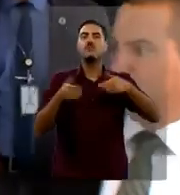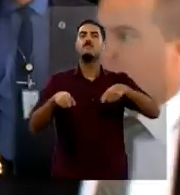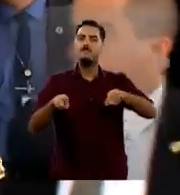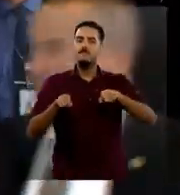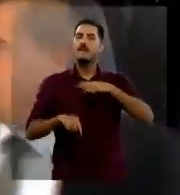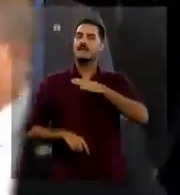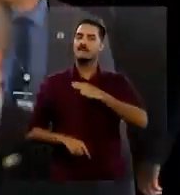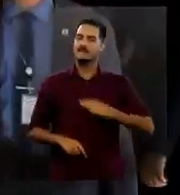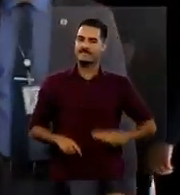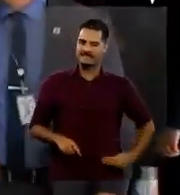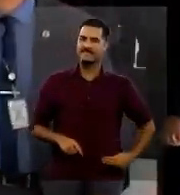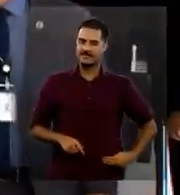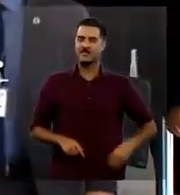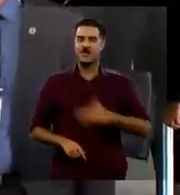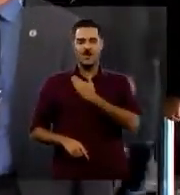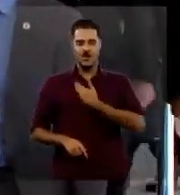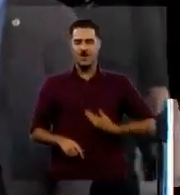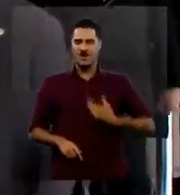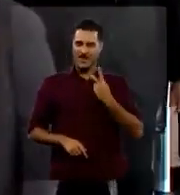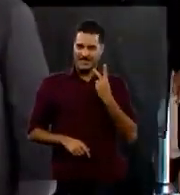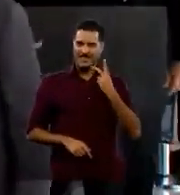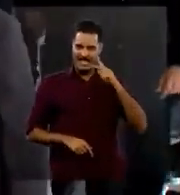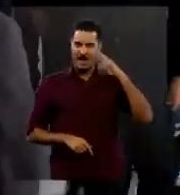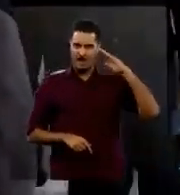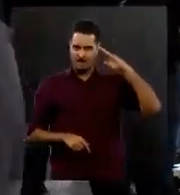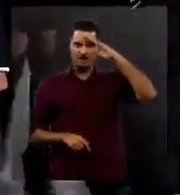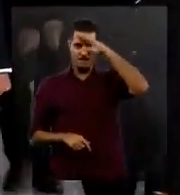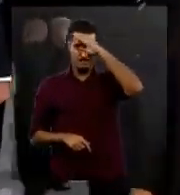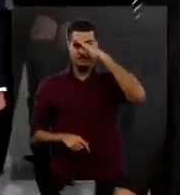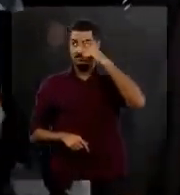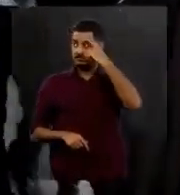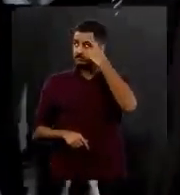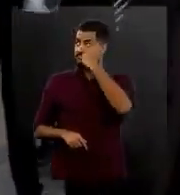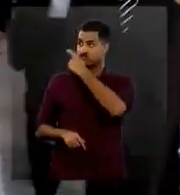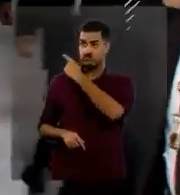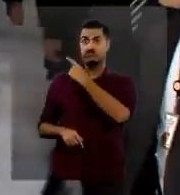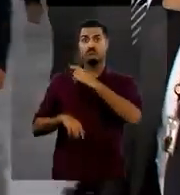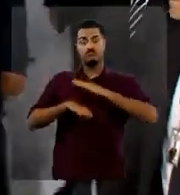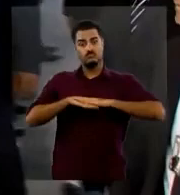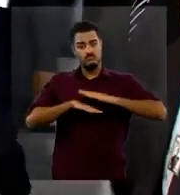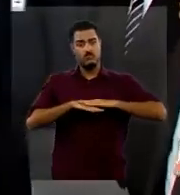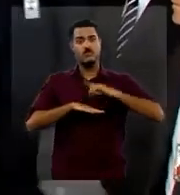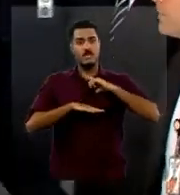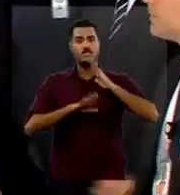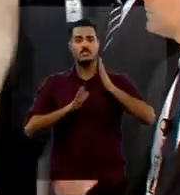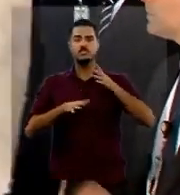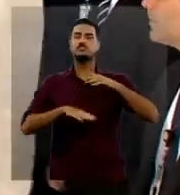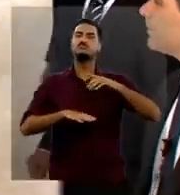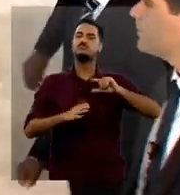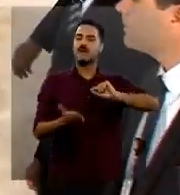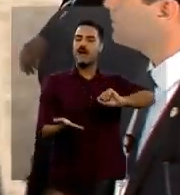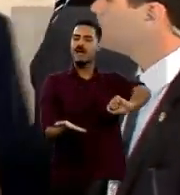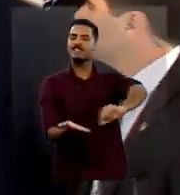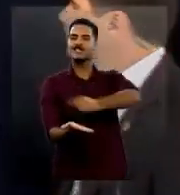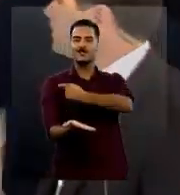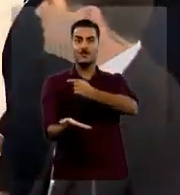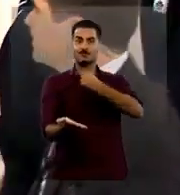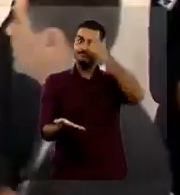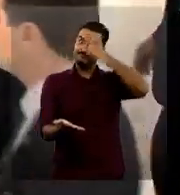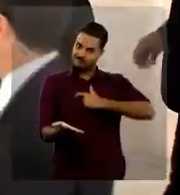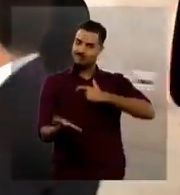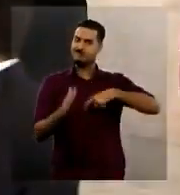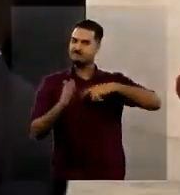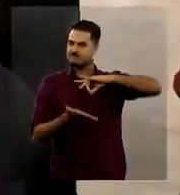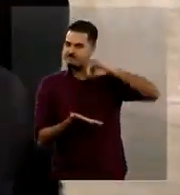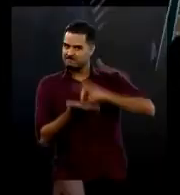ministros de Estado do governo de Jair Bolsonaro. Lembrando que ele já teve o seu primeiro ato como presidente, assinando aí alguns